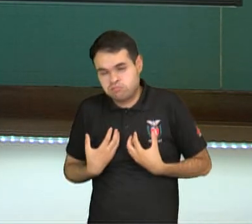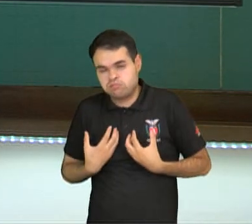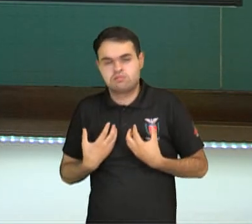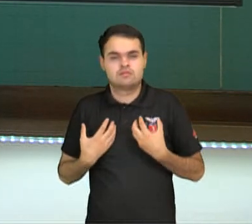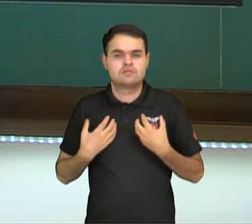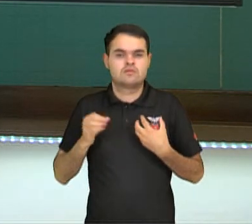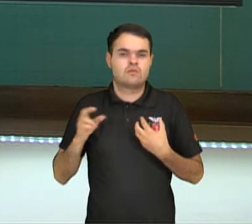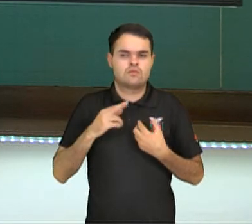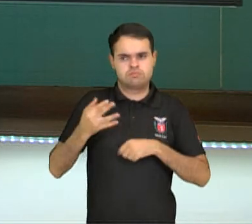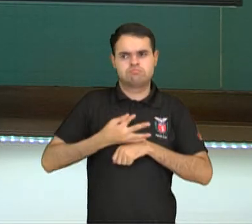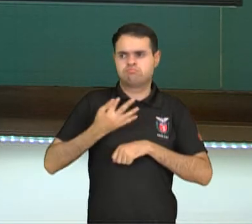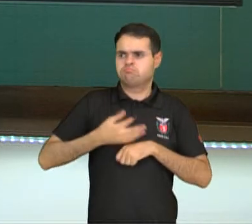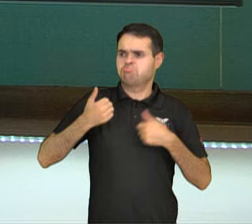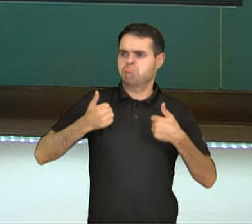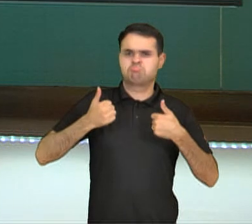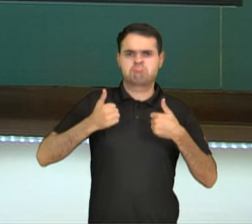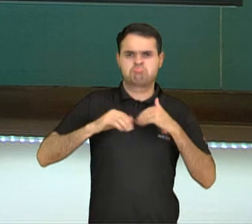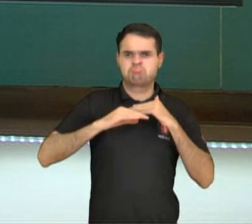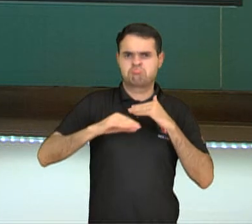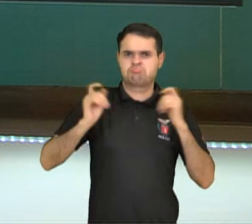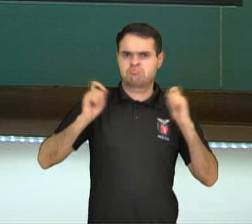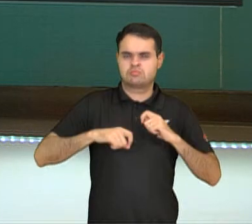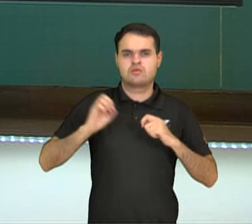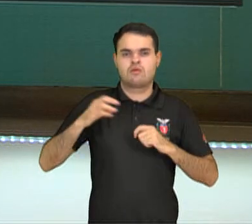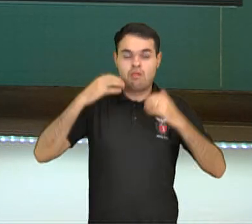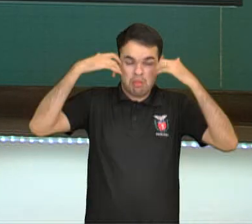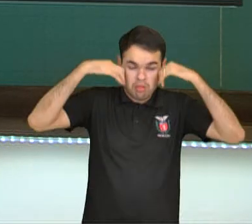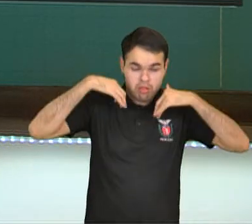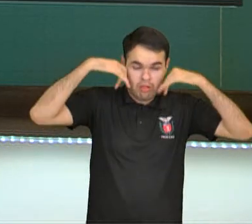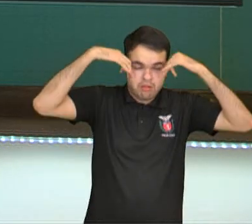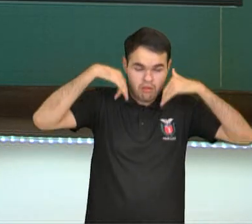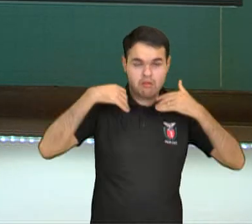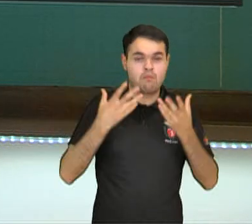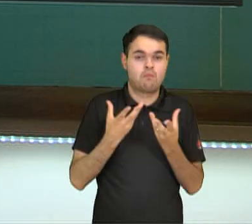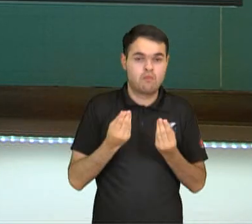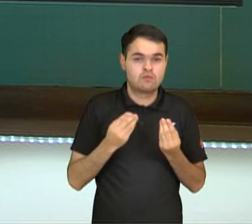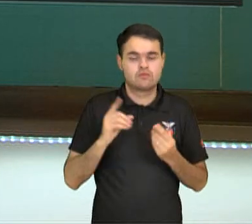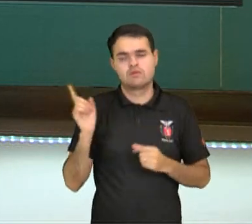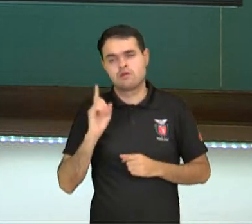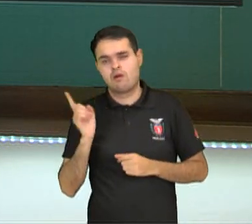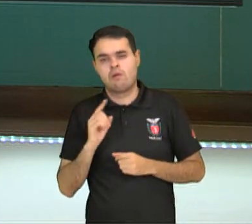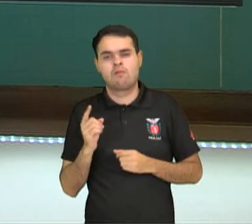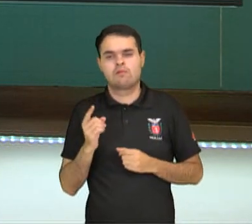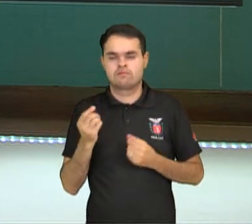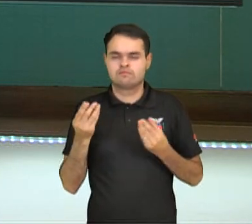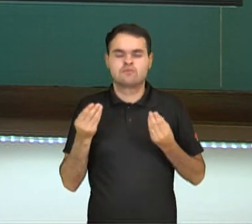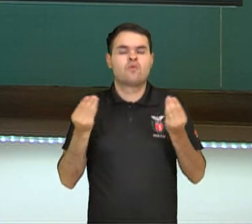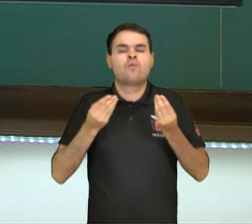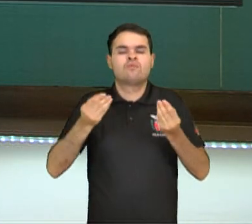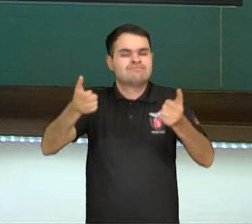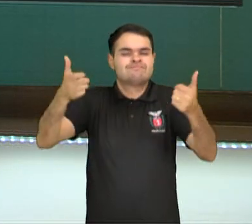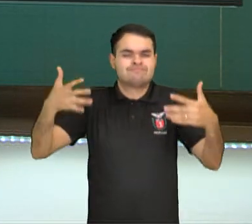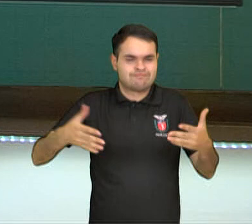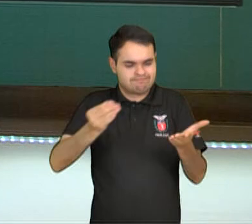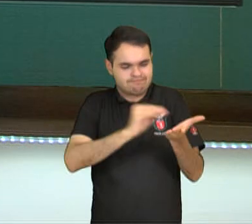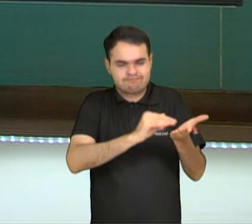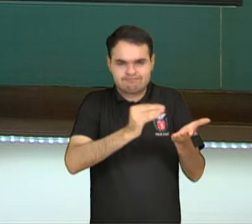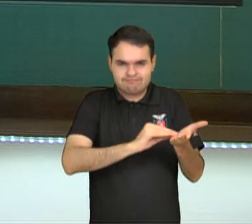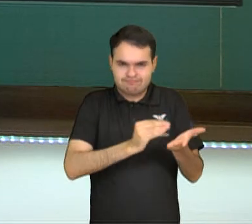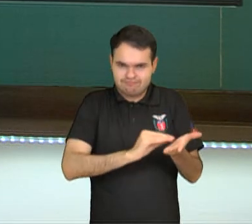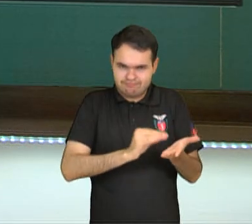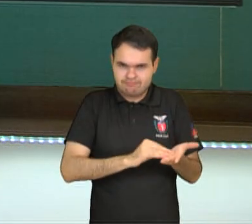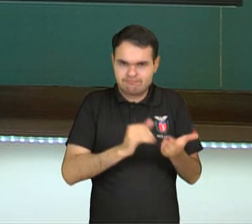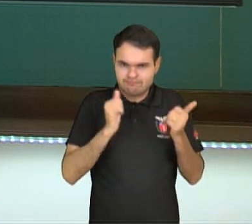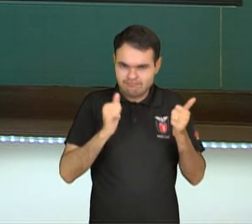cansado, se você aguentou bem os exercícios, se você suou muito, se não, tá? Faz esses registros